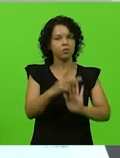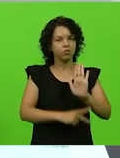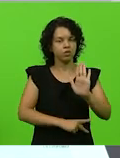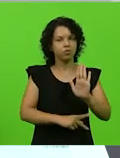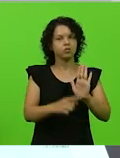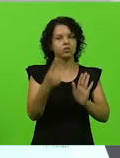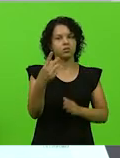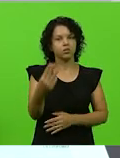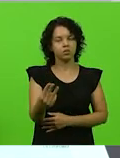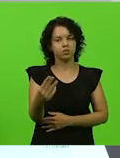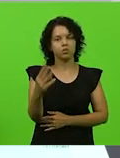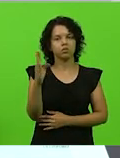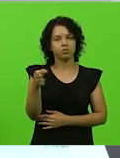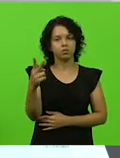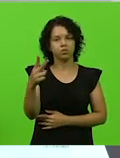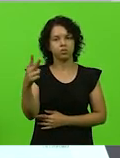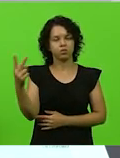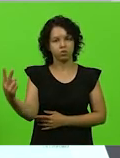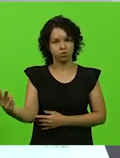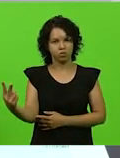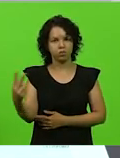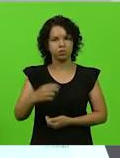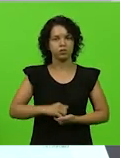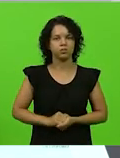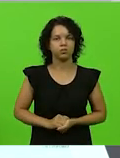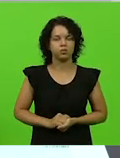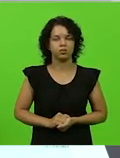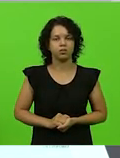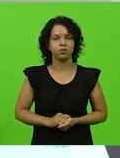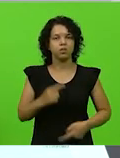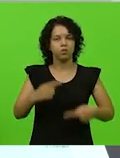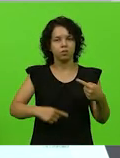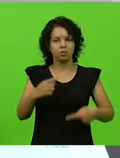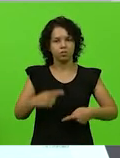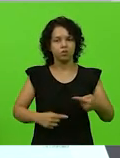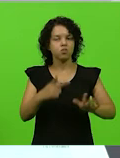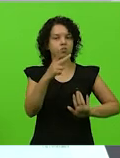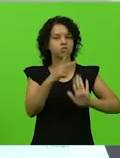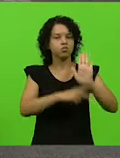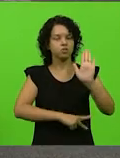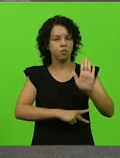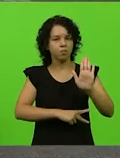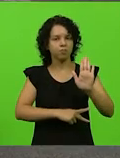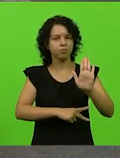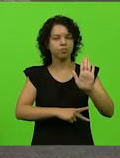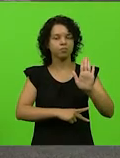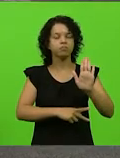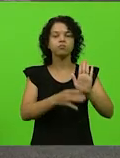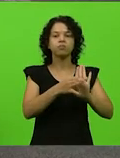13 2022 o projeto está em discussão parecer